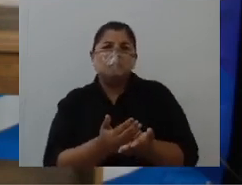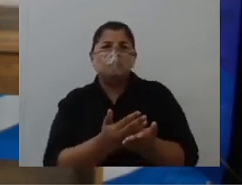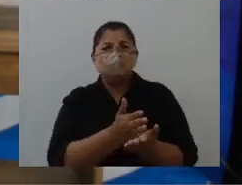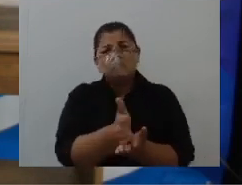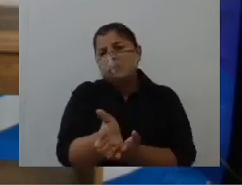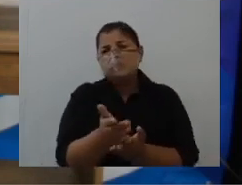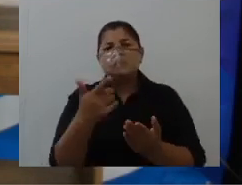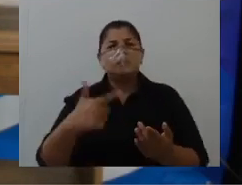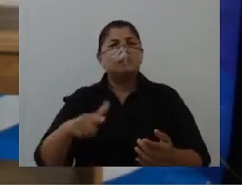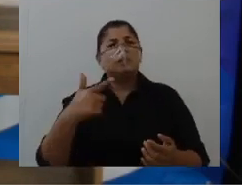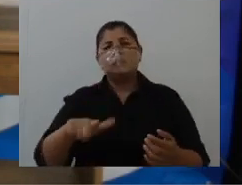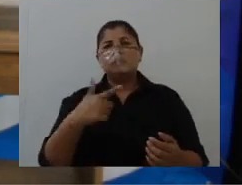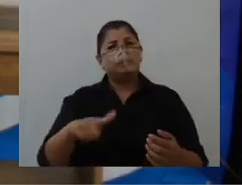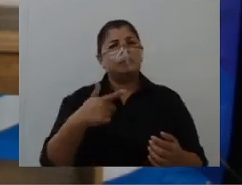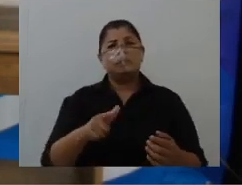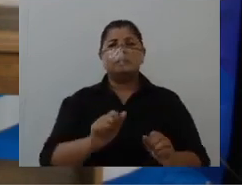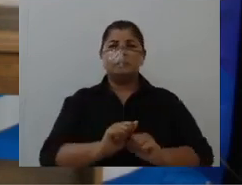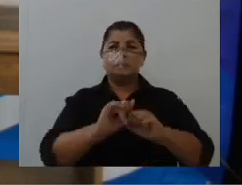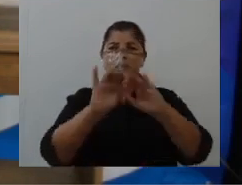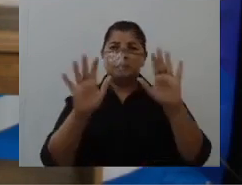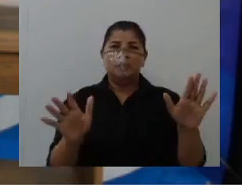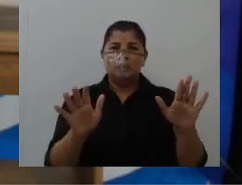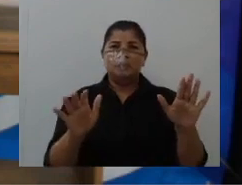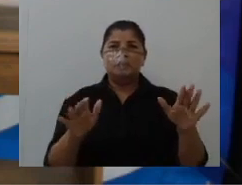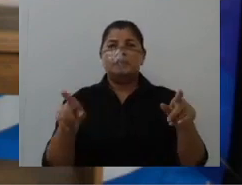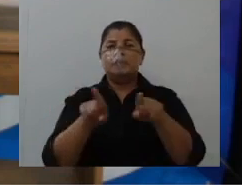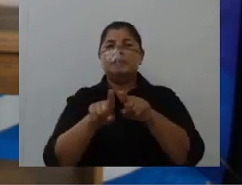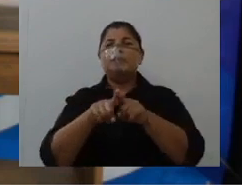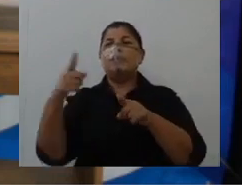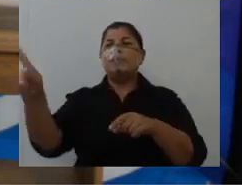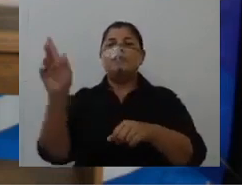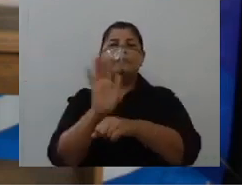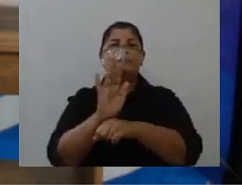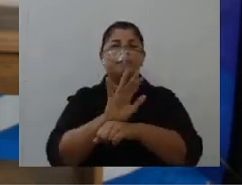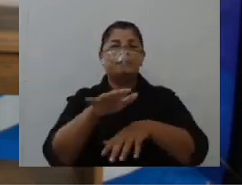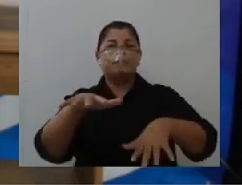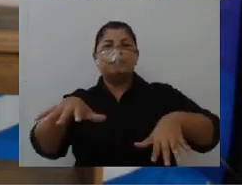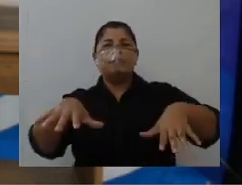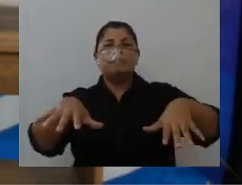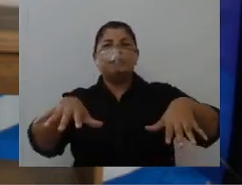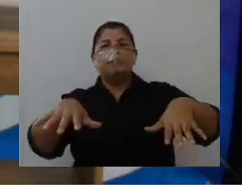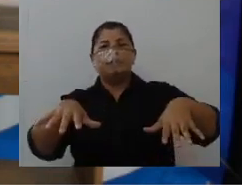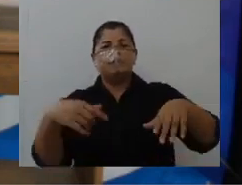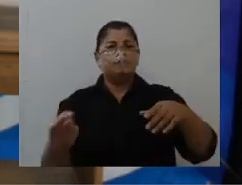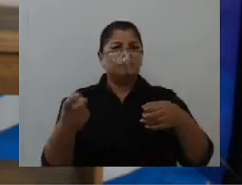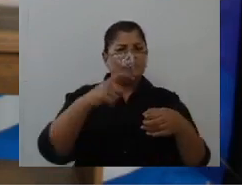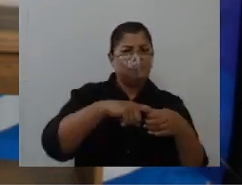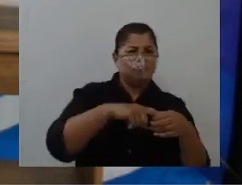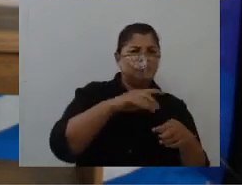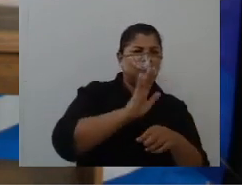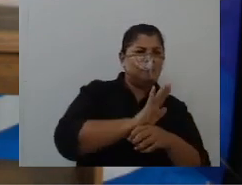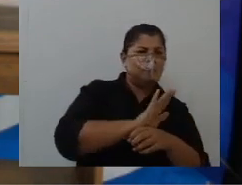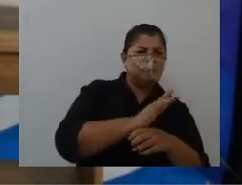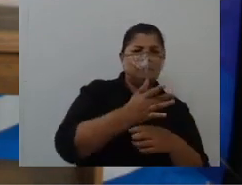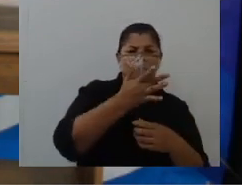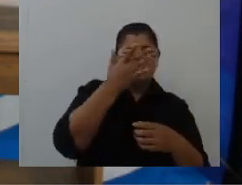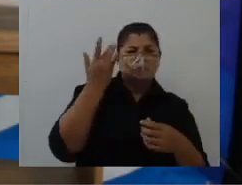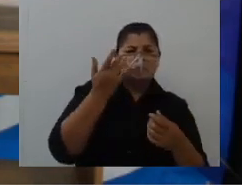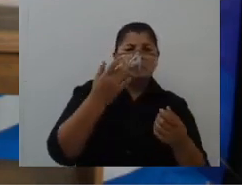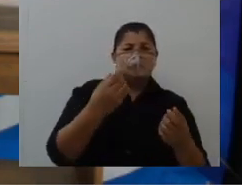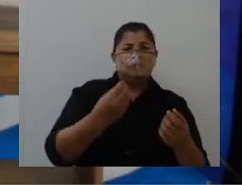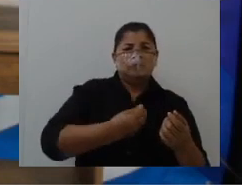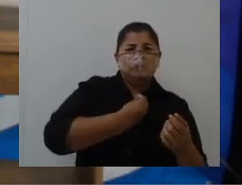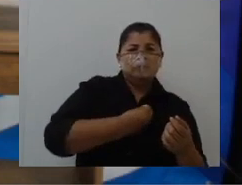que eu tô assistindo, The Walking Dead. Gente, ele para, daqui a pouco volta, o povo tá vivo, daqui a pouco tá morto, daqui a pouco tá vivo de novo. Essa brincadeira com o tempo. Né? Aquele